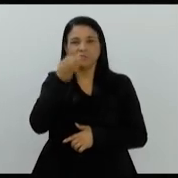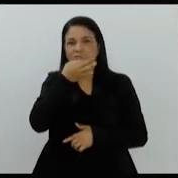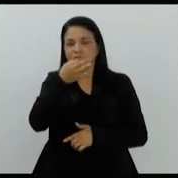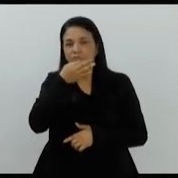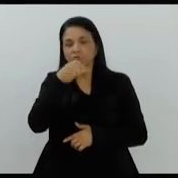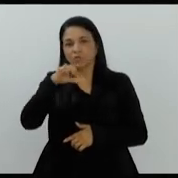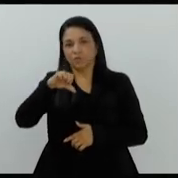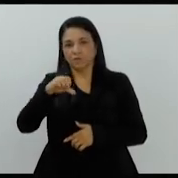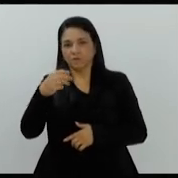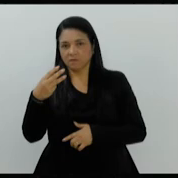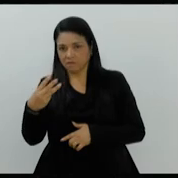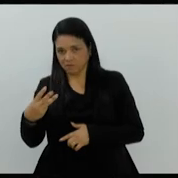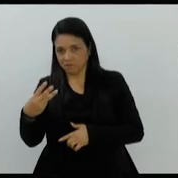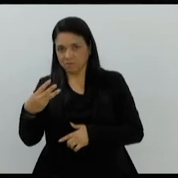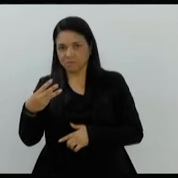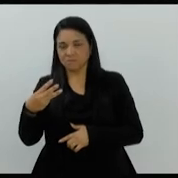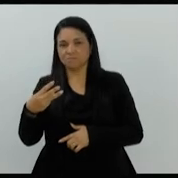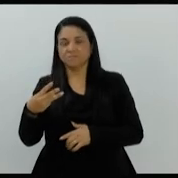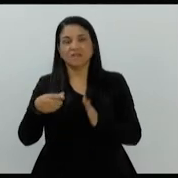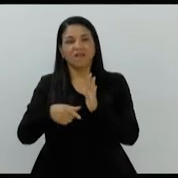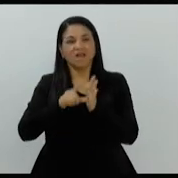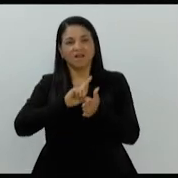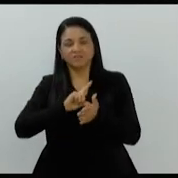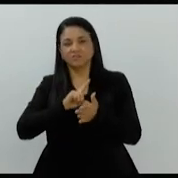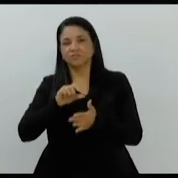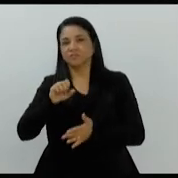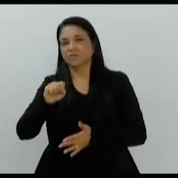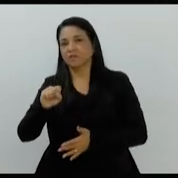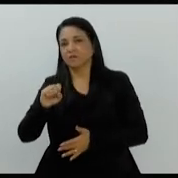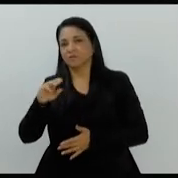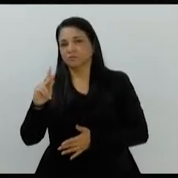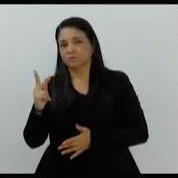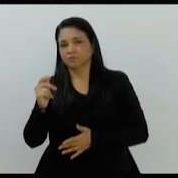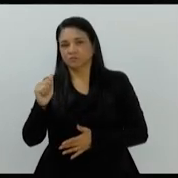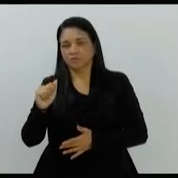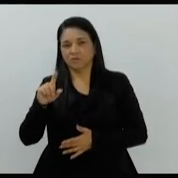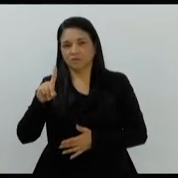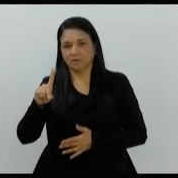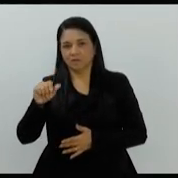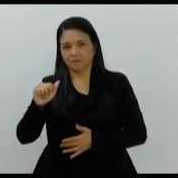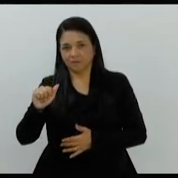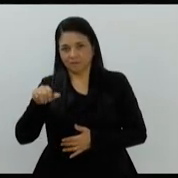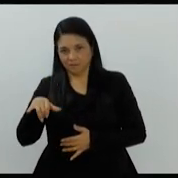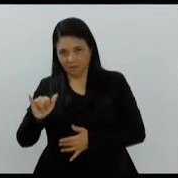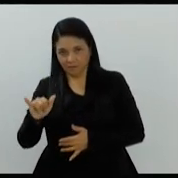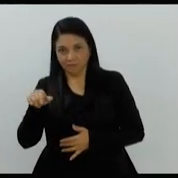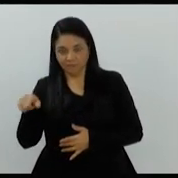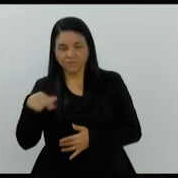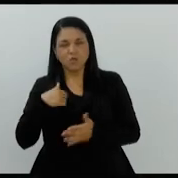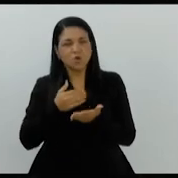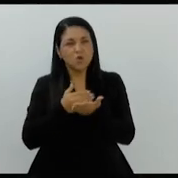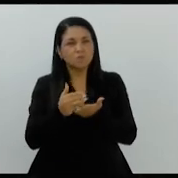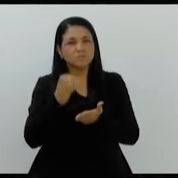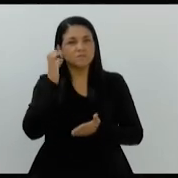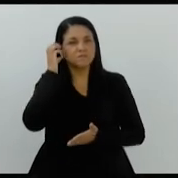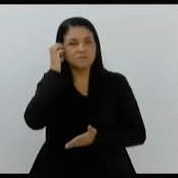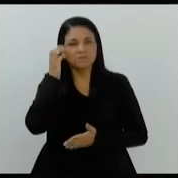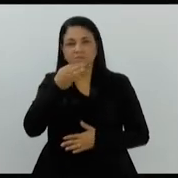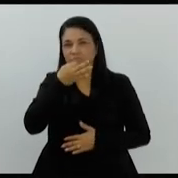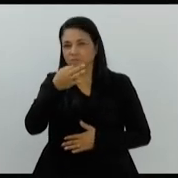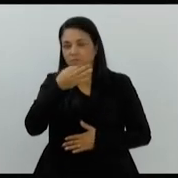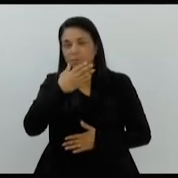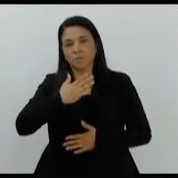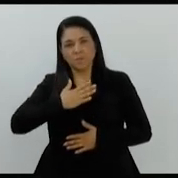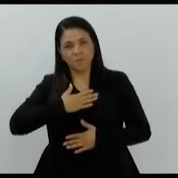Shaddai. Essa rádio começou com meu querido